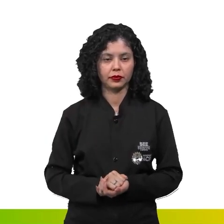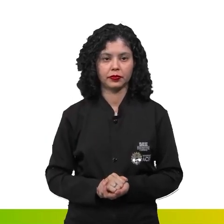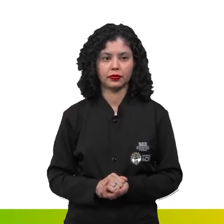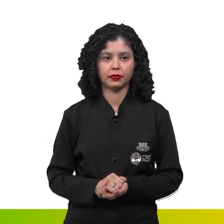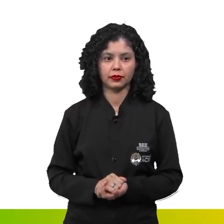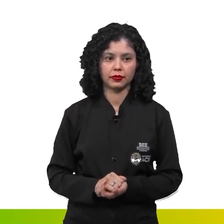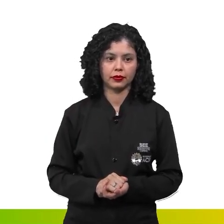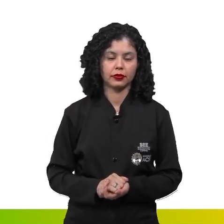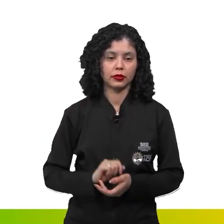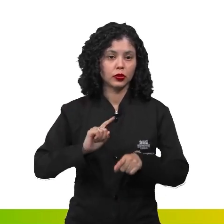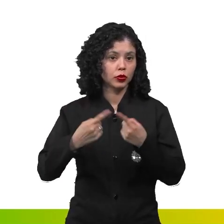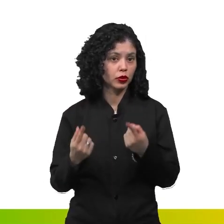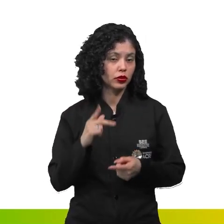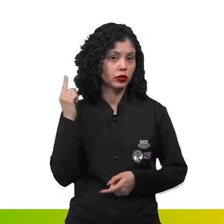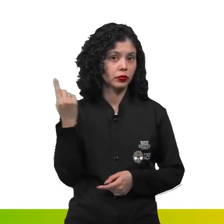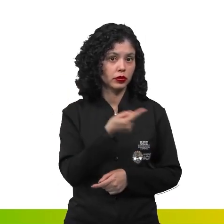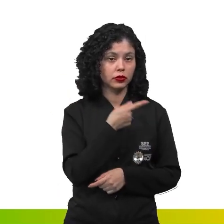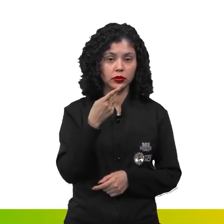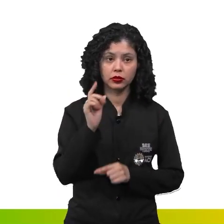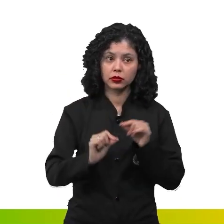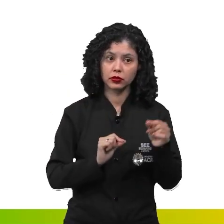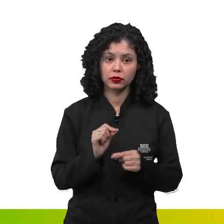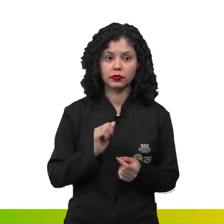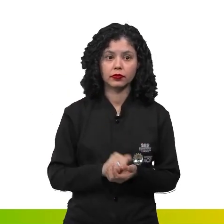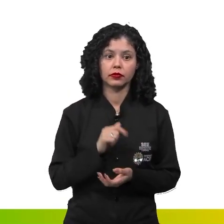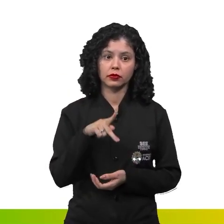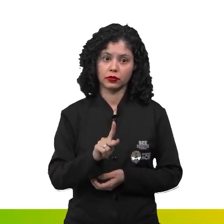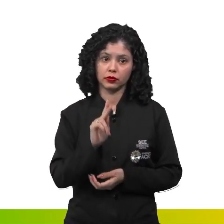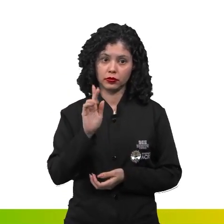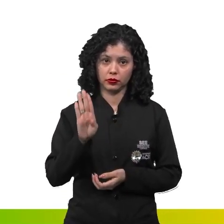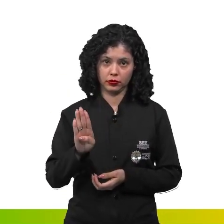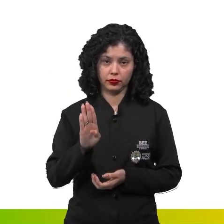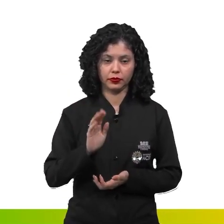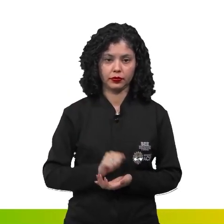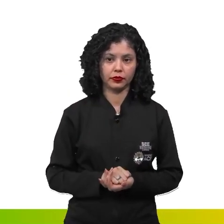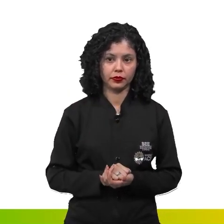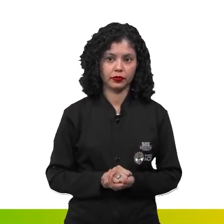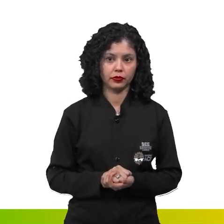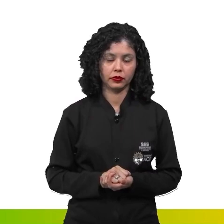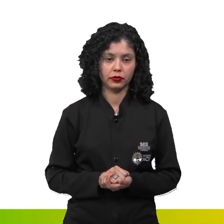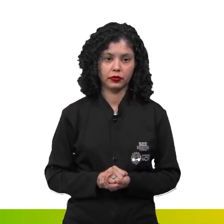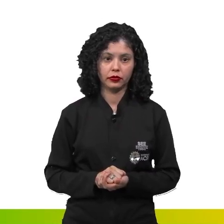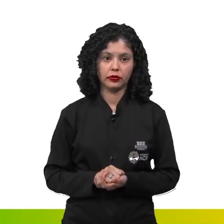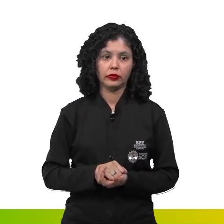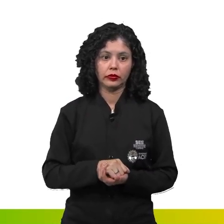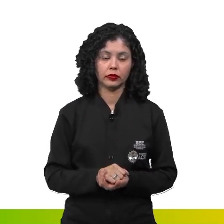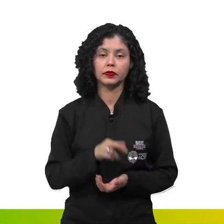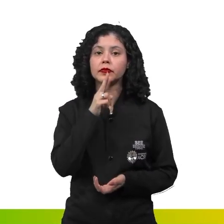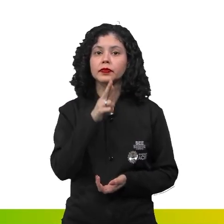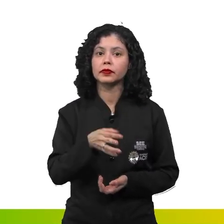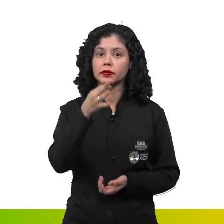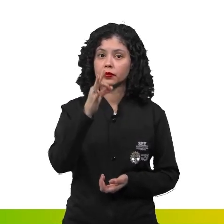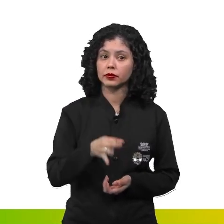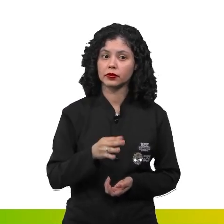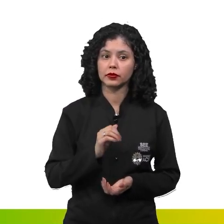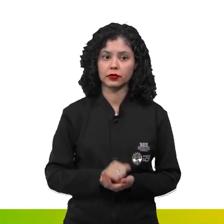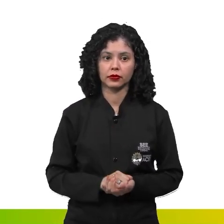11.264. Mas nós estamos falando de kilobytes, então kilobytes. A alternativa